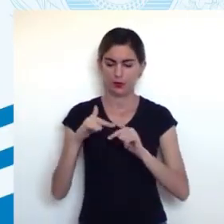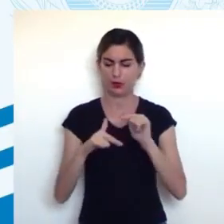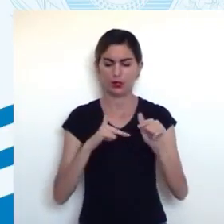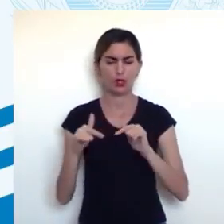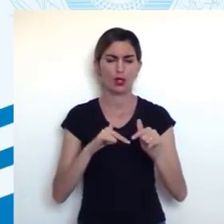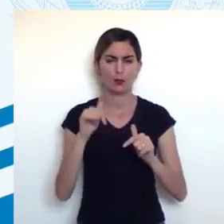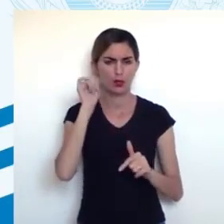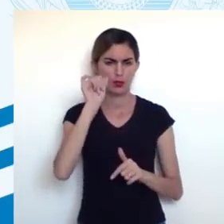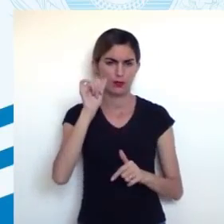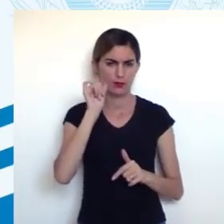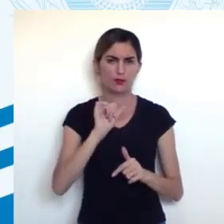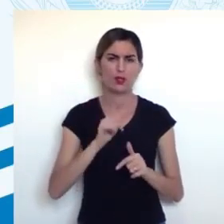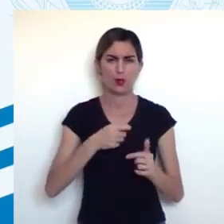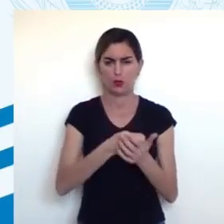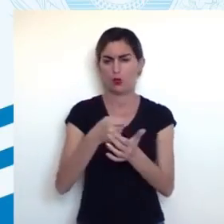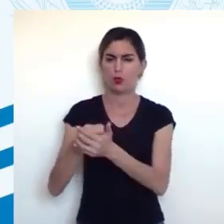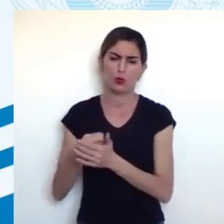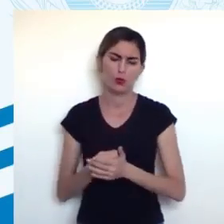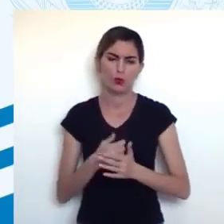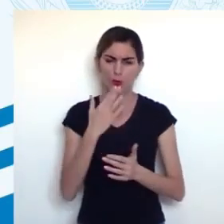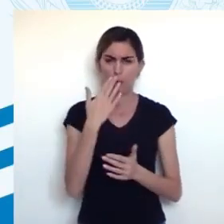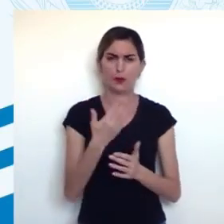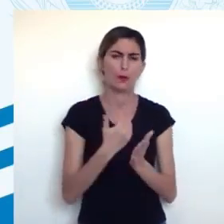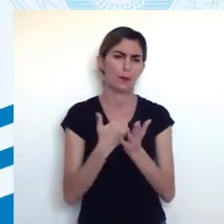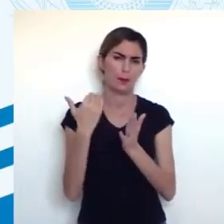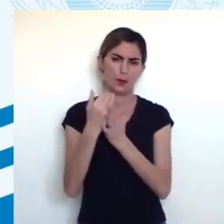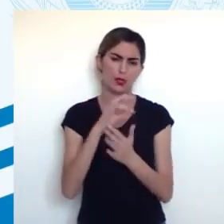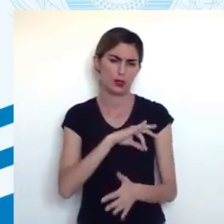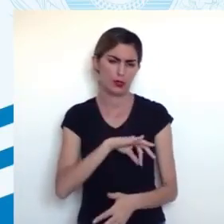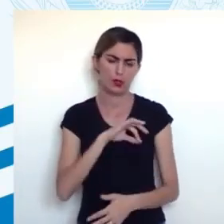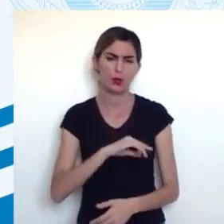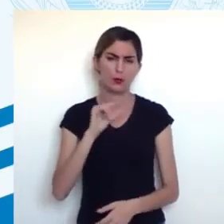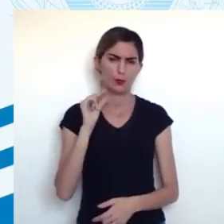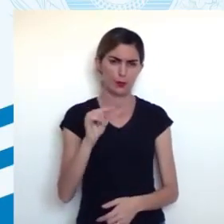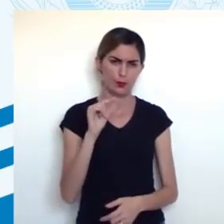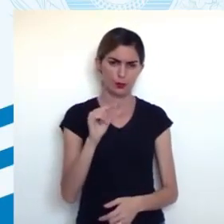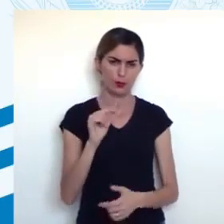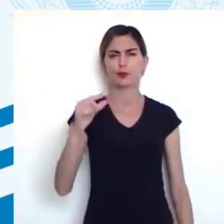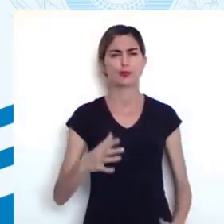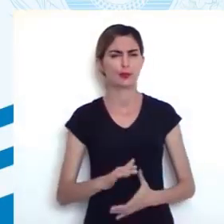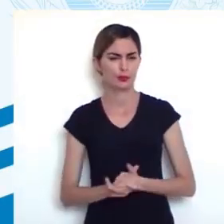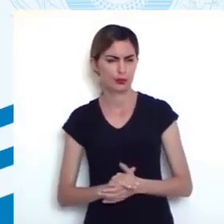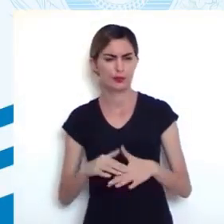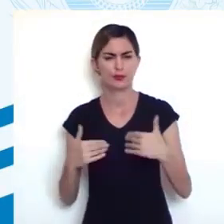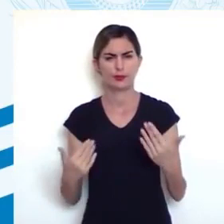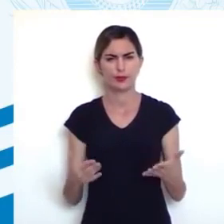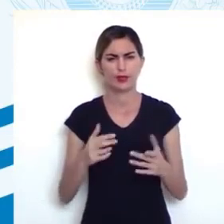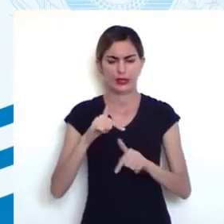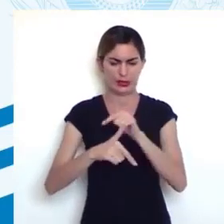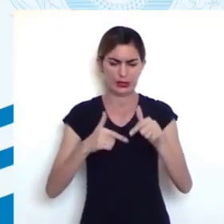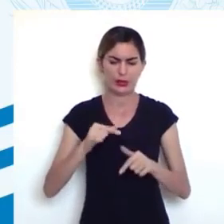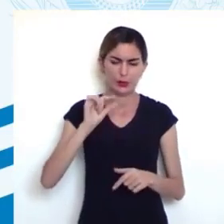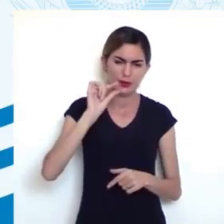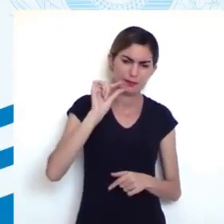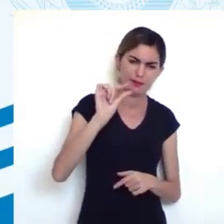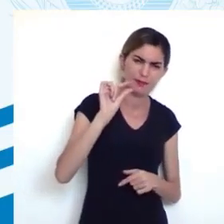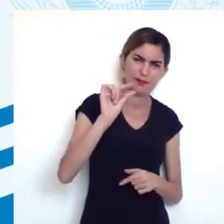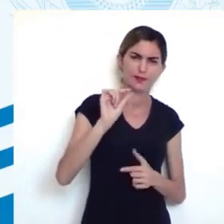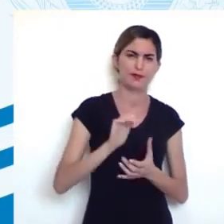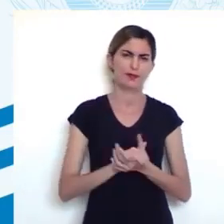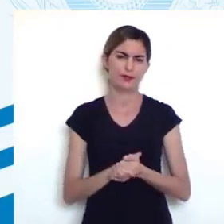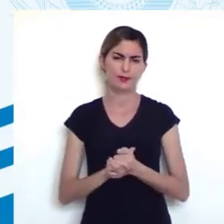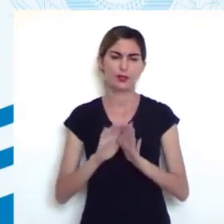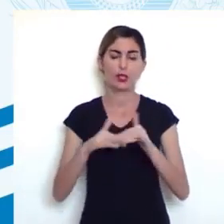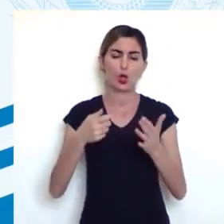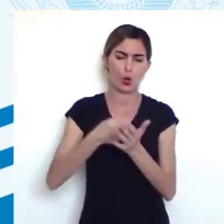o trabalho feminino e infantil é requisitado. Além de mais, o salário era pouquíssimo, né? Os trabalhadores ganhavam muito pouco. Então,